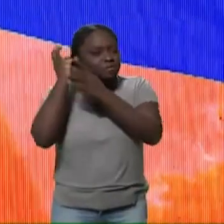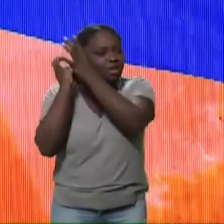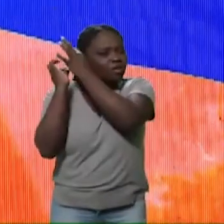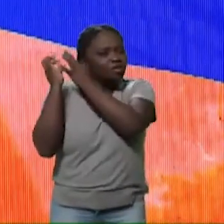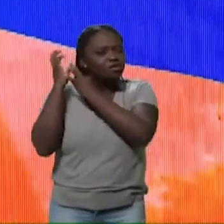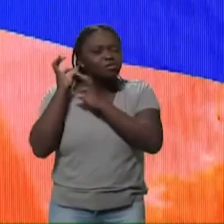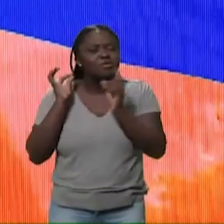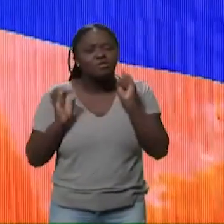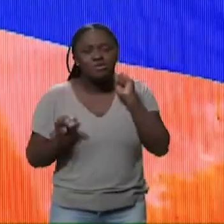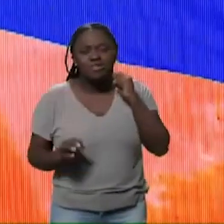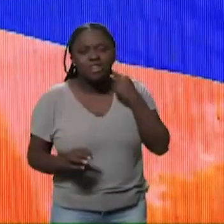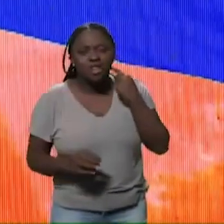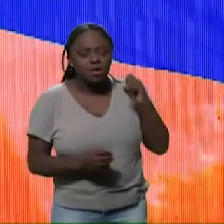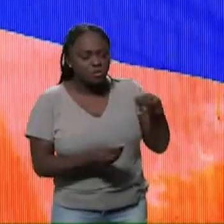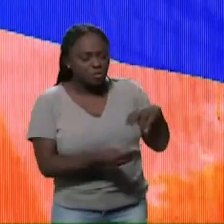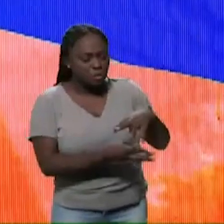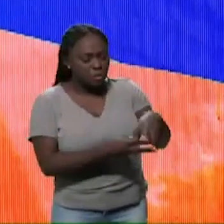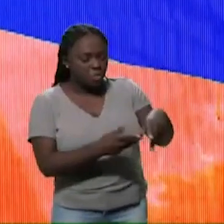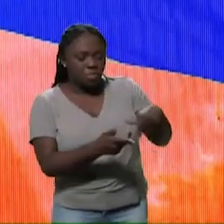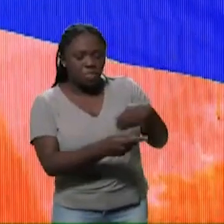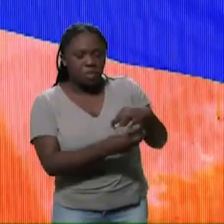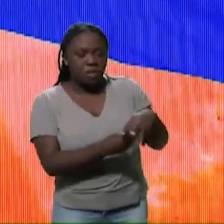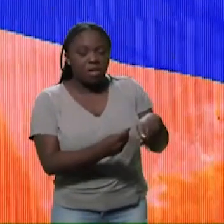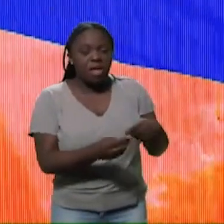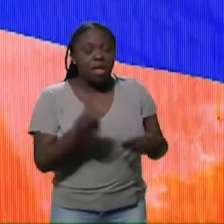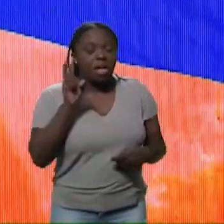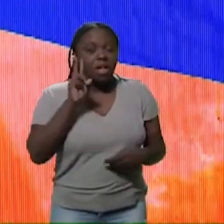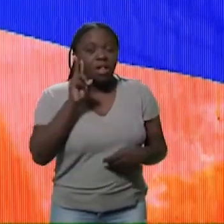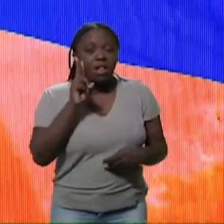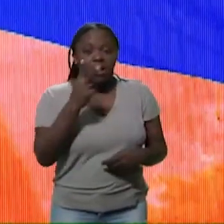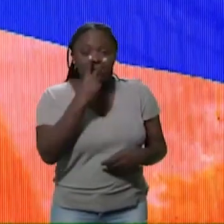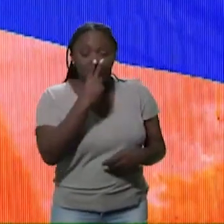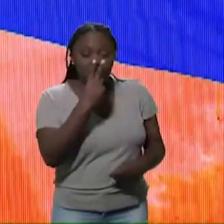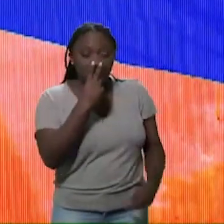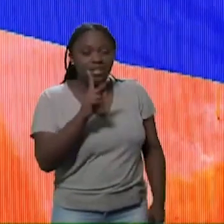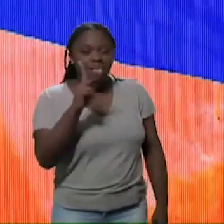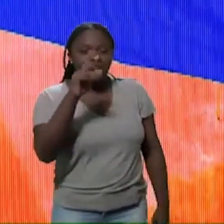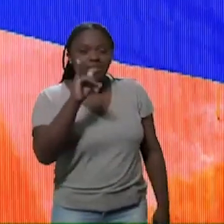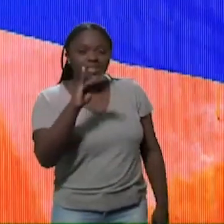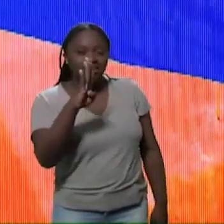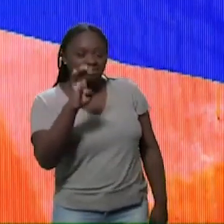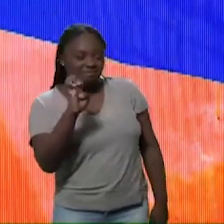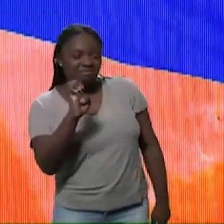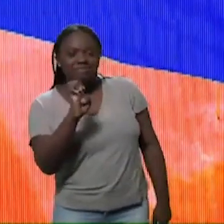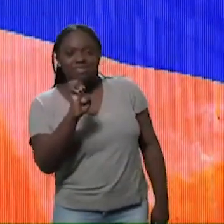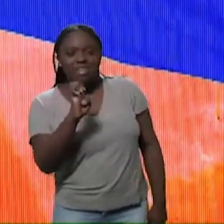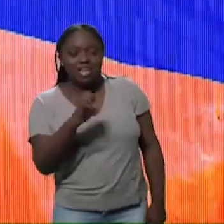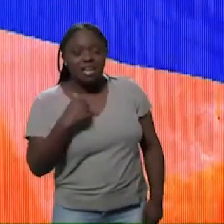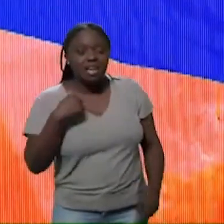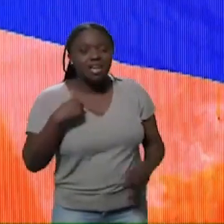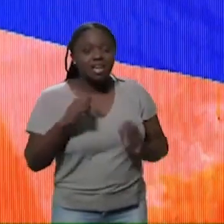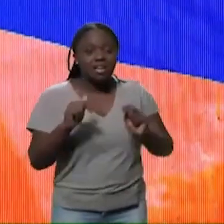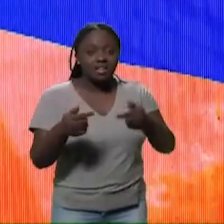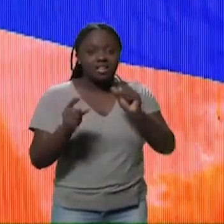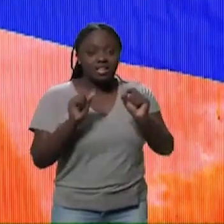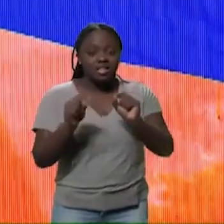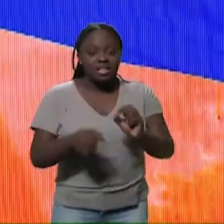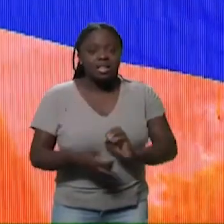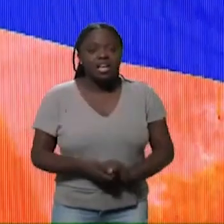cheio de sujeira. Eu lembro como se fosse agora, ele parecia um quibe. Então o que eu fiz?